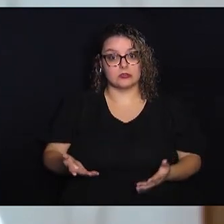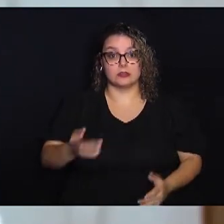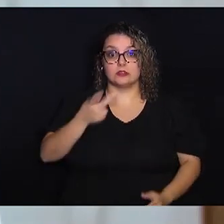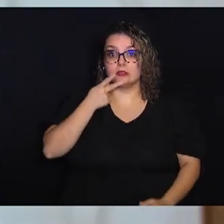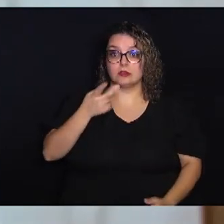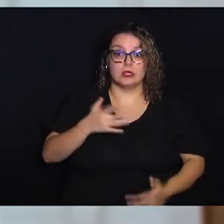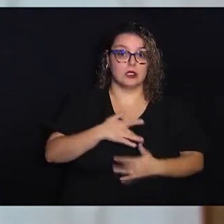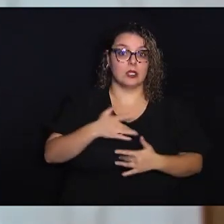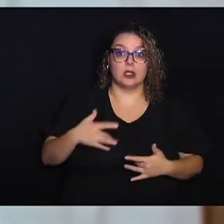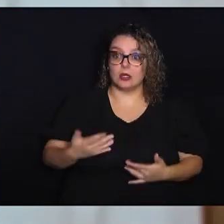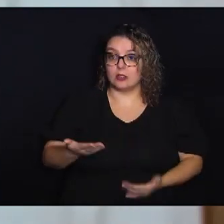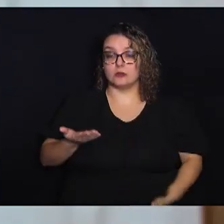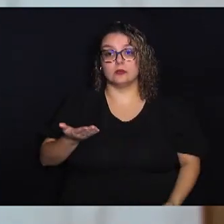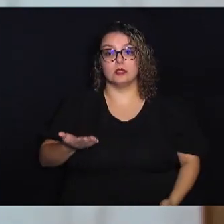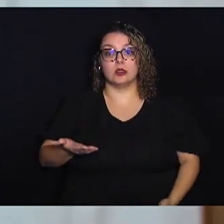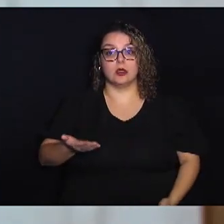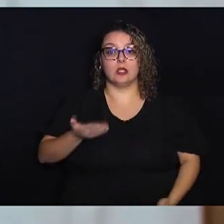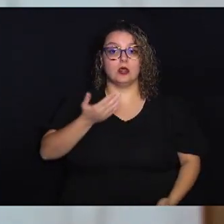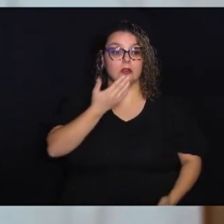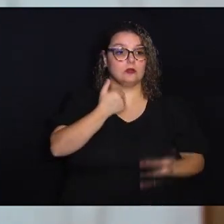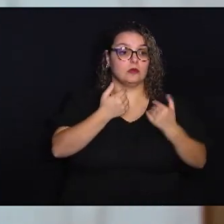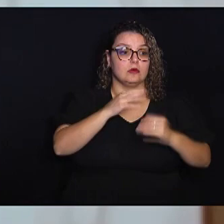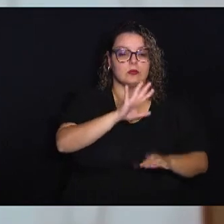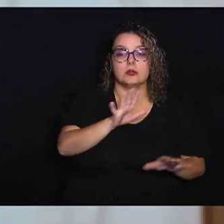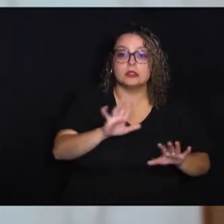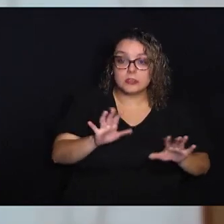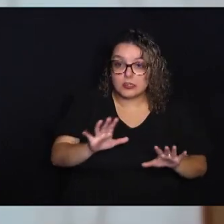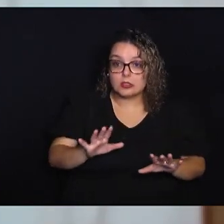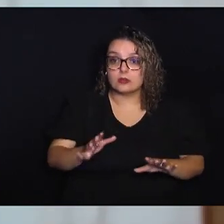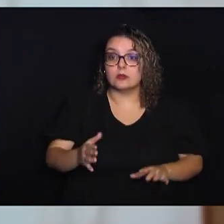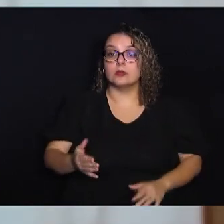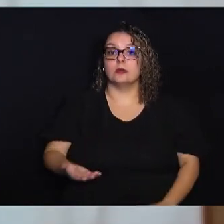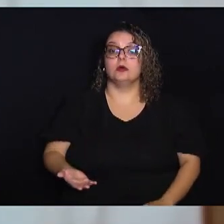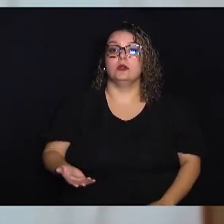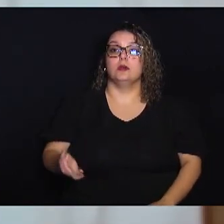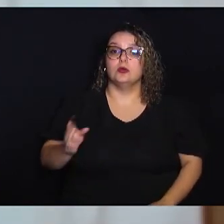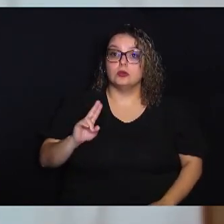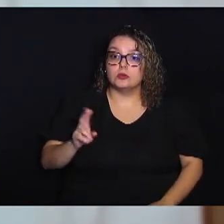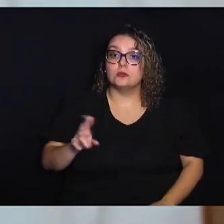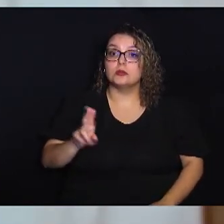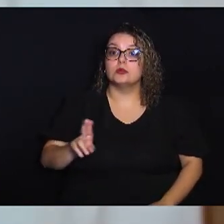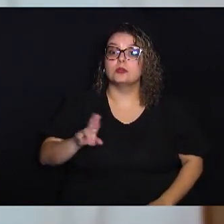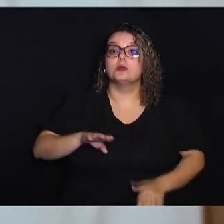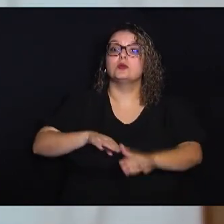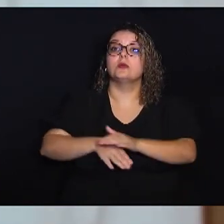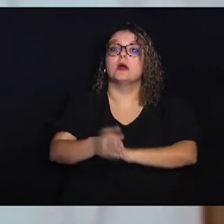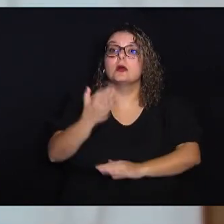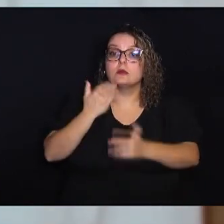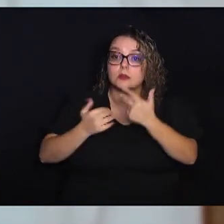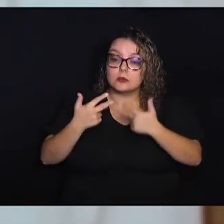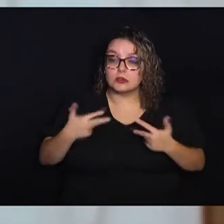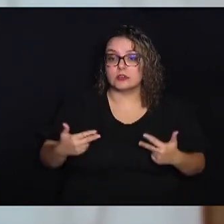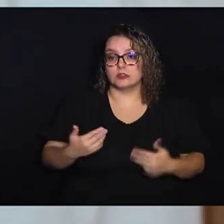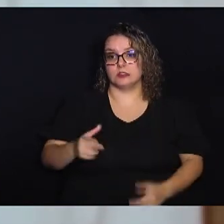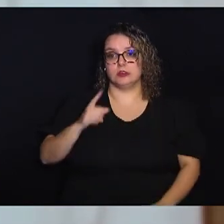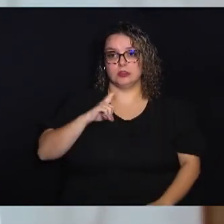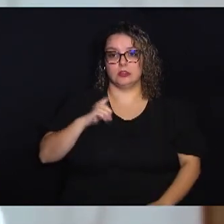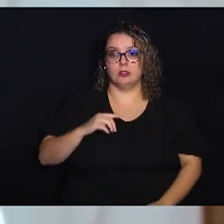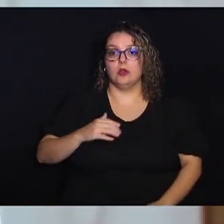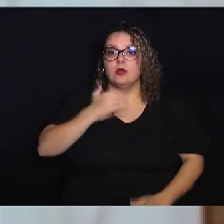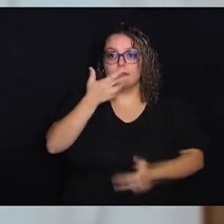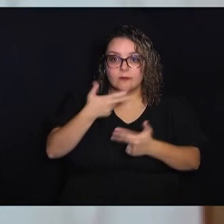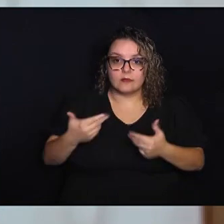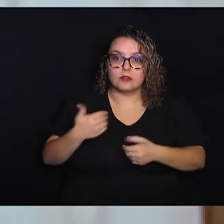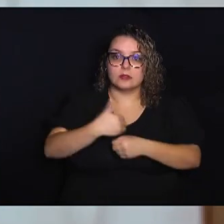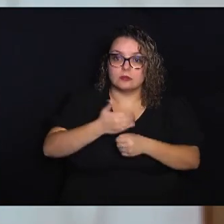dieta, não, vou fazer dieta que não vou comer tal coisa, mas esse é o nome que a gente usa para o hábito alimentar que se tem, de frutas,